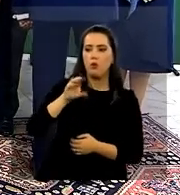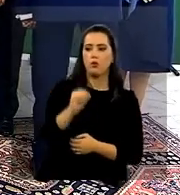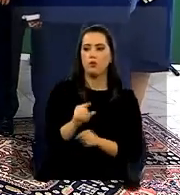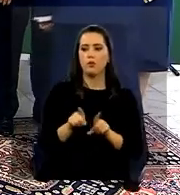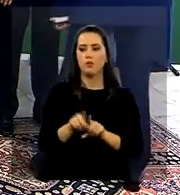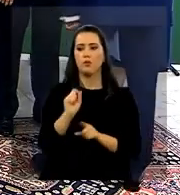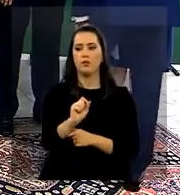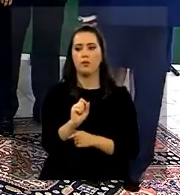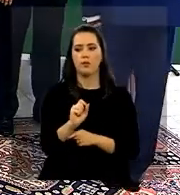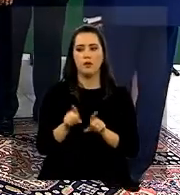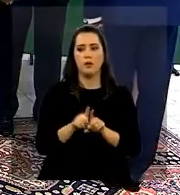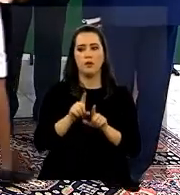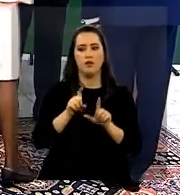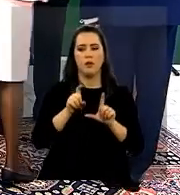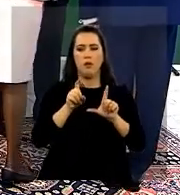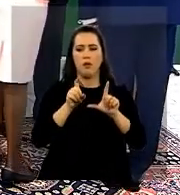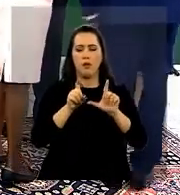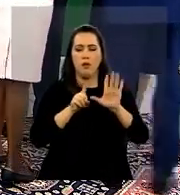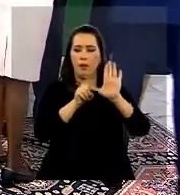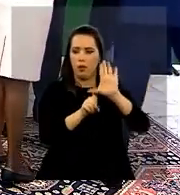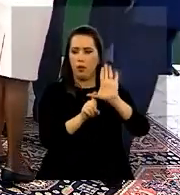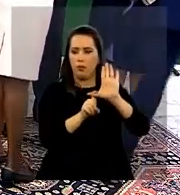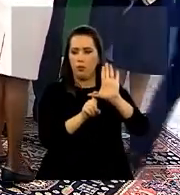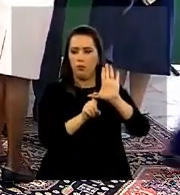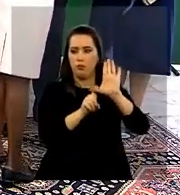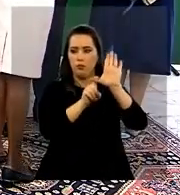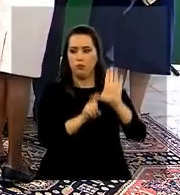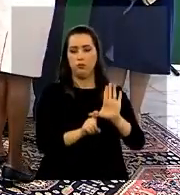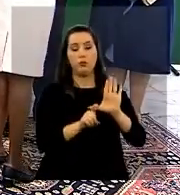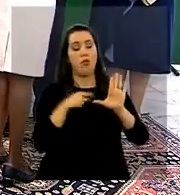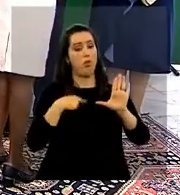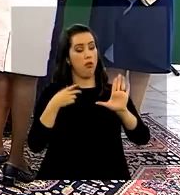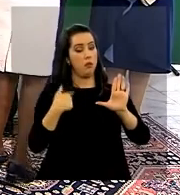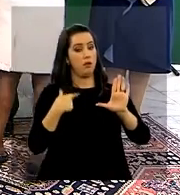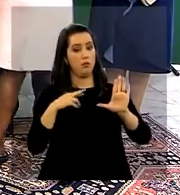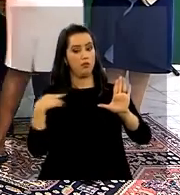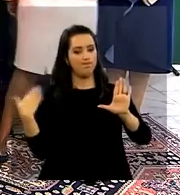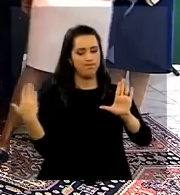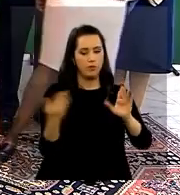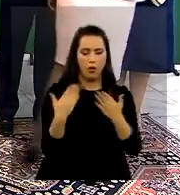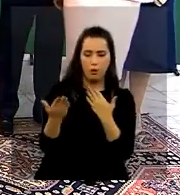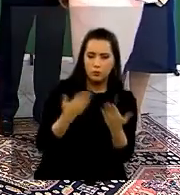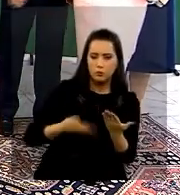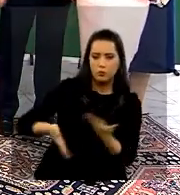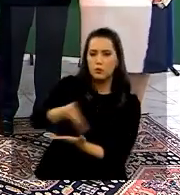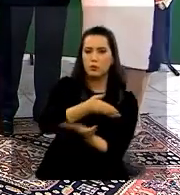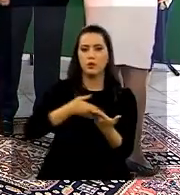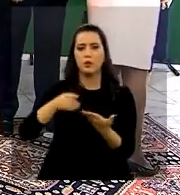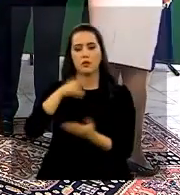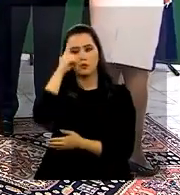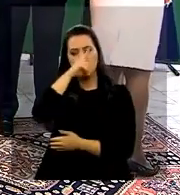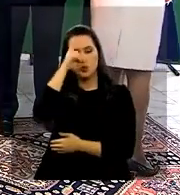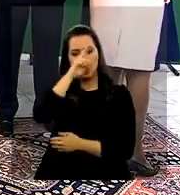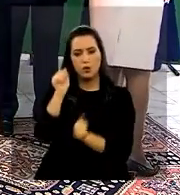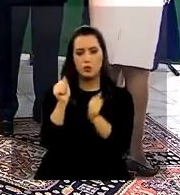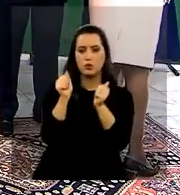de Petróleo. E o Brasil também tem uma relação histórica com Angola, até pela questão cultural e linguística.